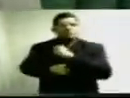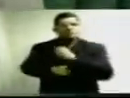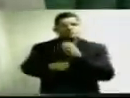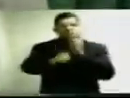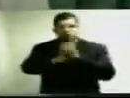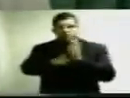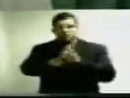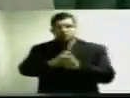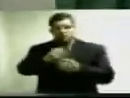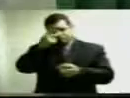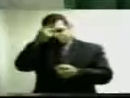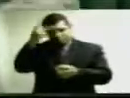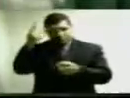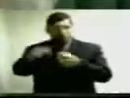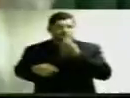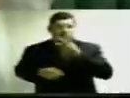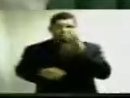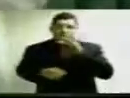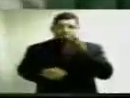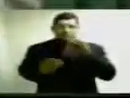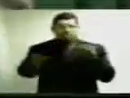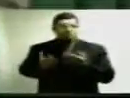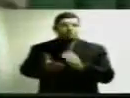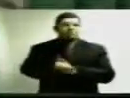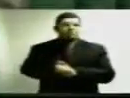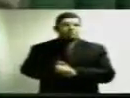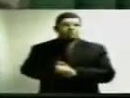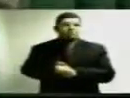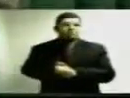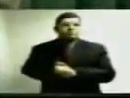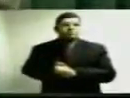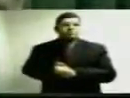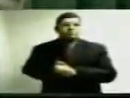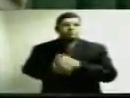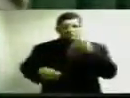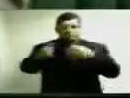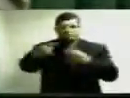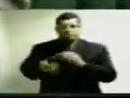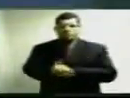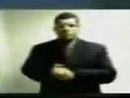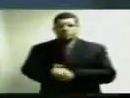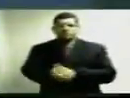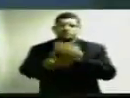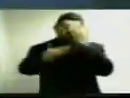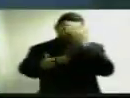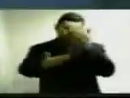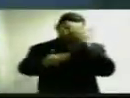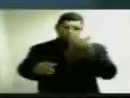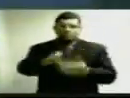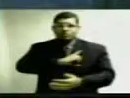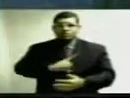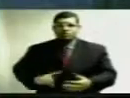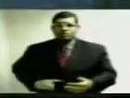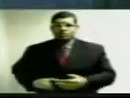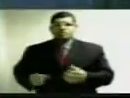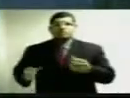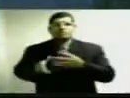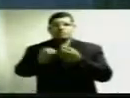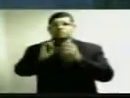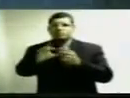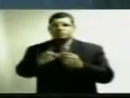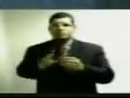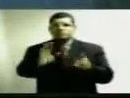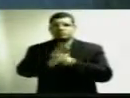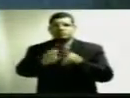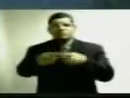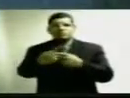na Casa Legislativa do povo amazonense. É a minha contribuição ao discurso de Vossa Excelência. Obrigado, deputado Belarmino Lins. Acato não